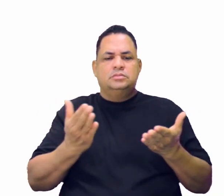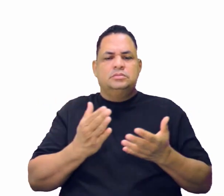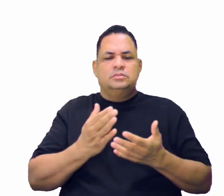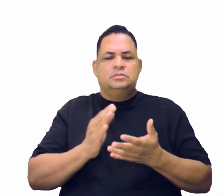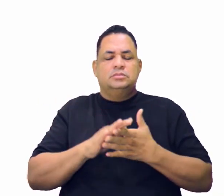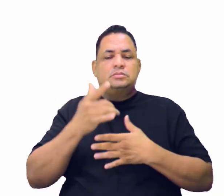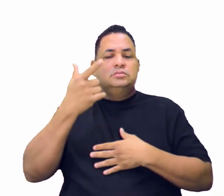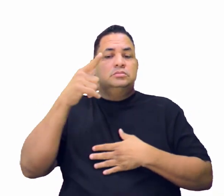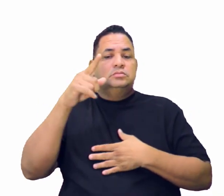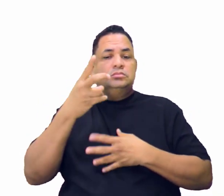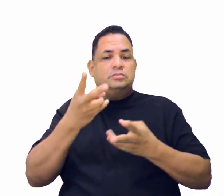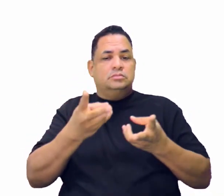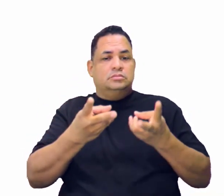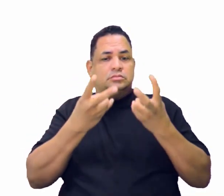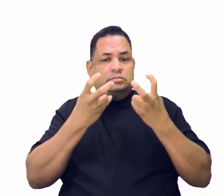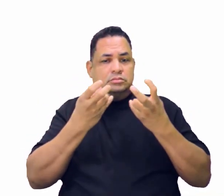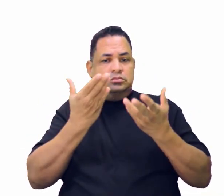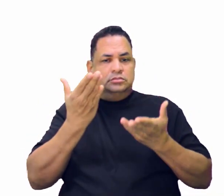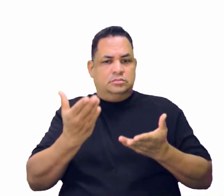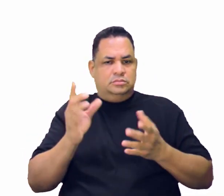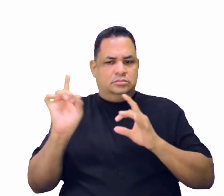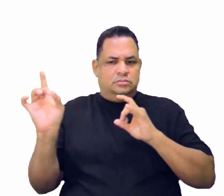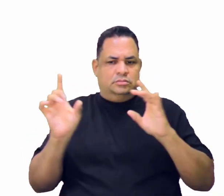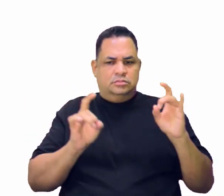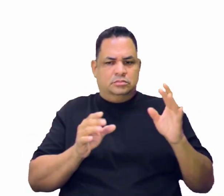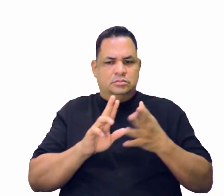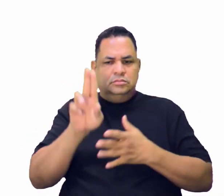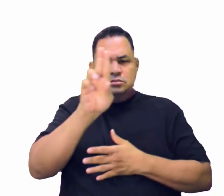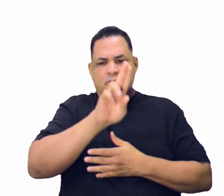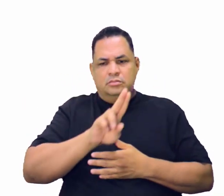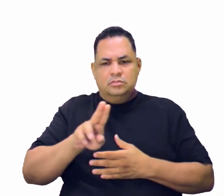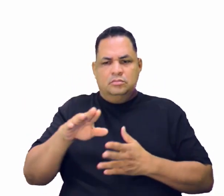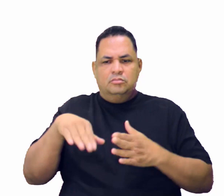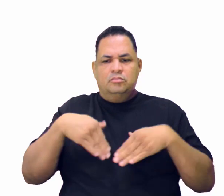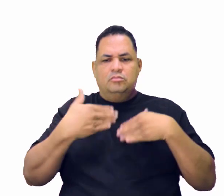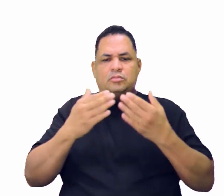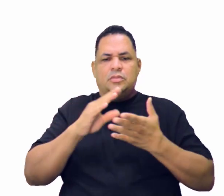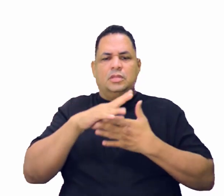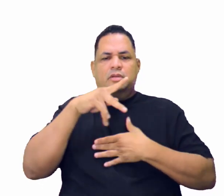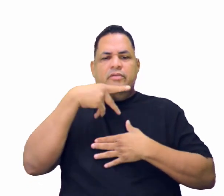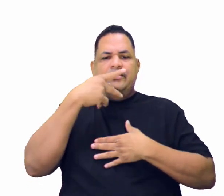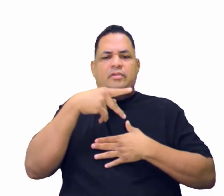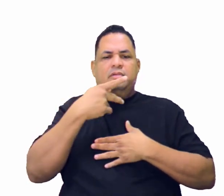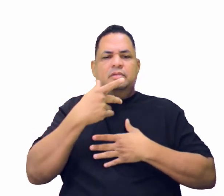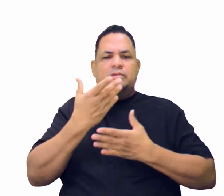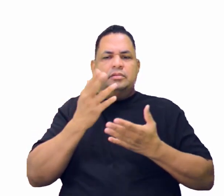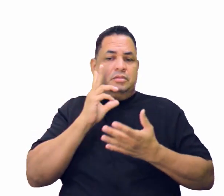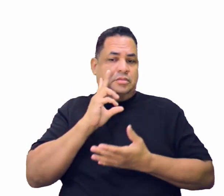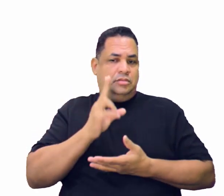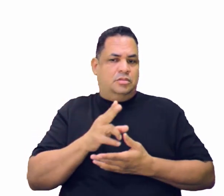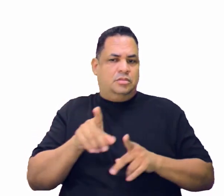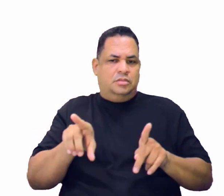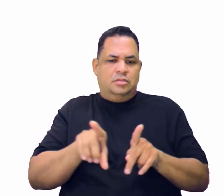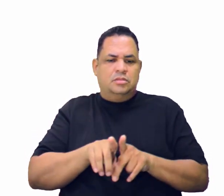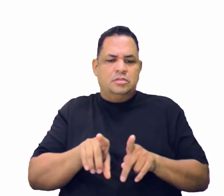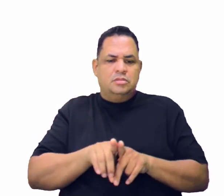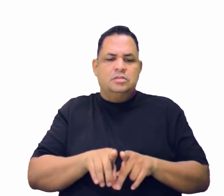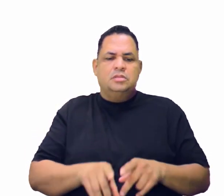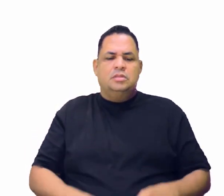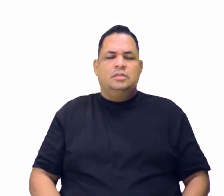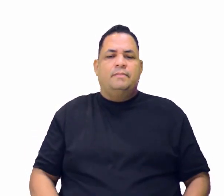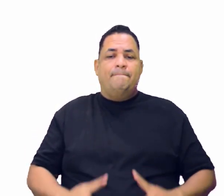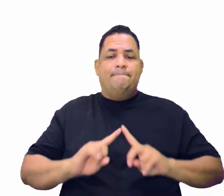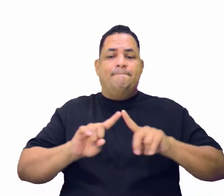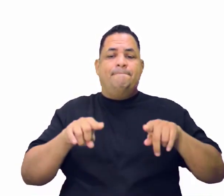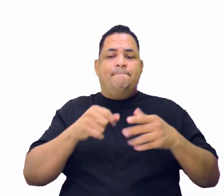Você conseguiu identificar? Cada um que ela usou vários. Na hora da fala, é a mesma pronúncia.